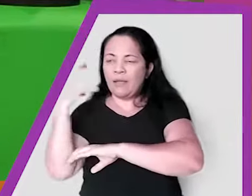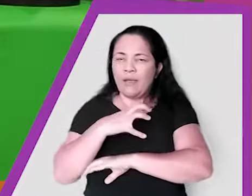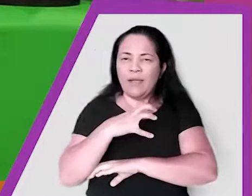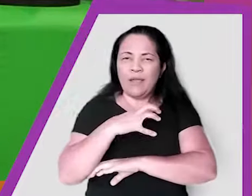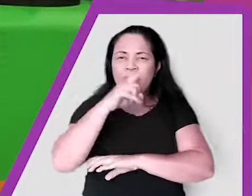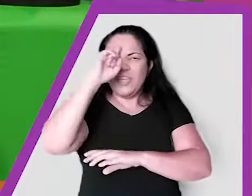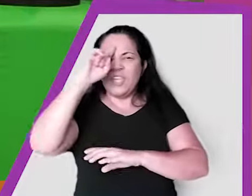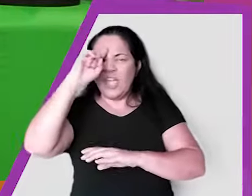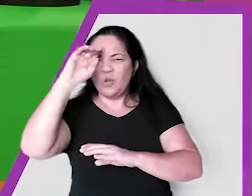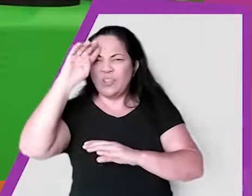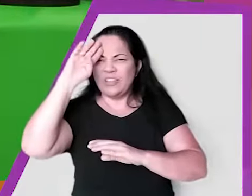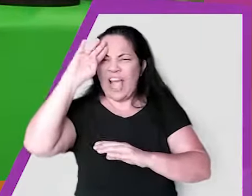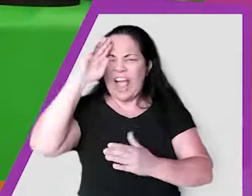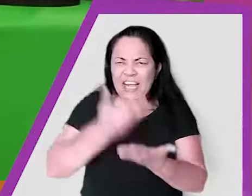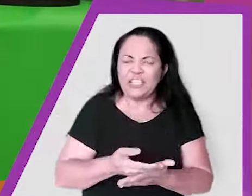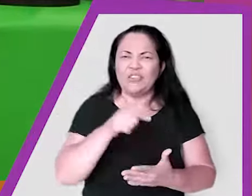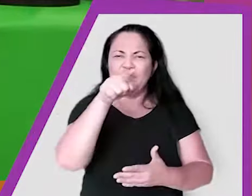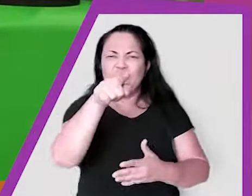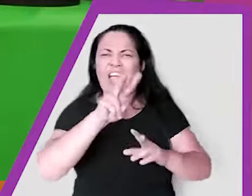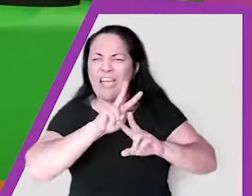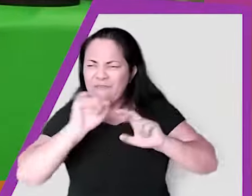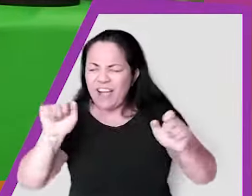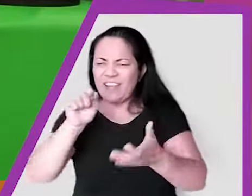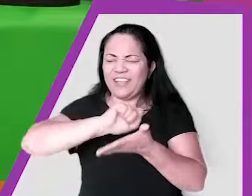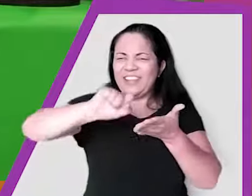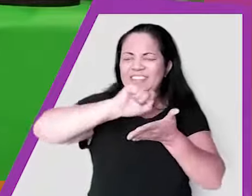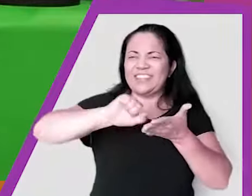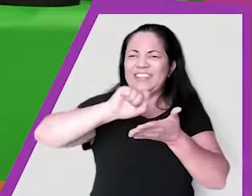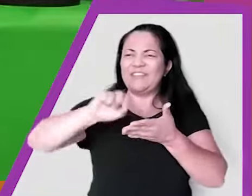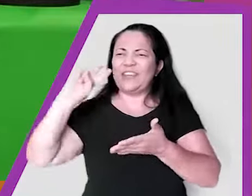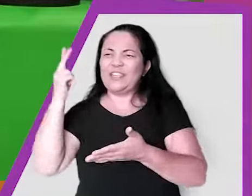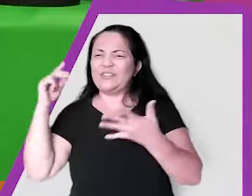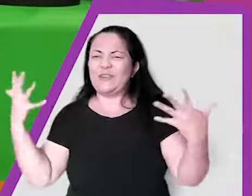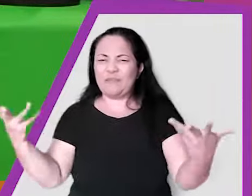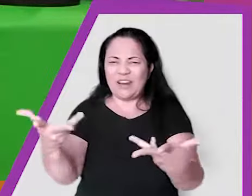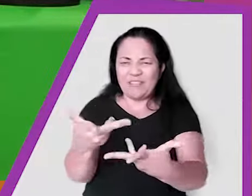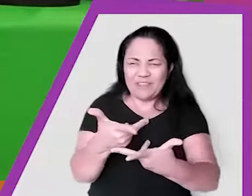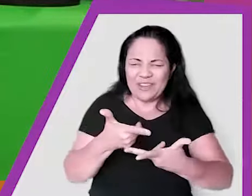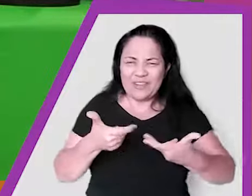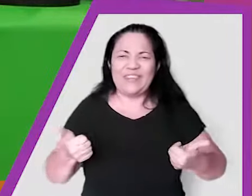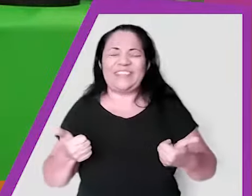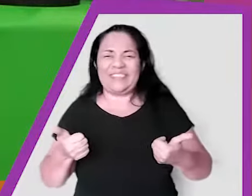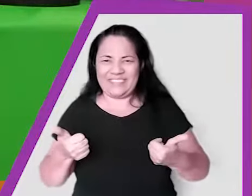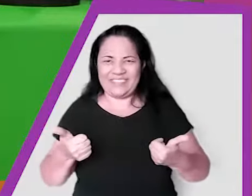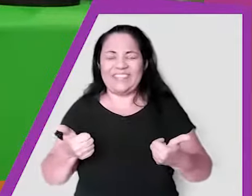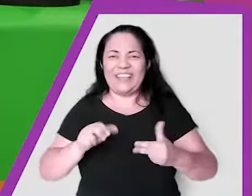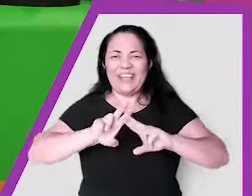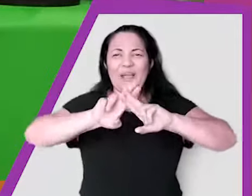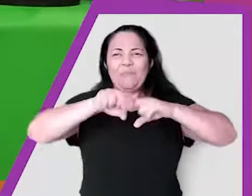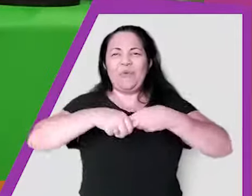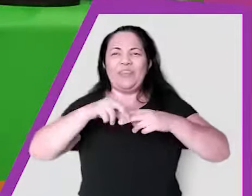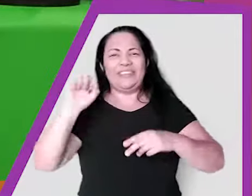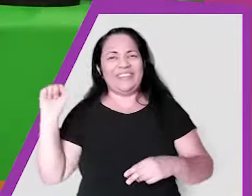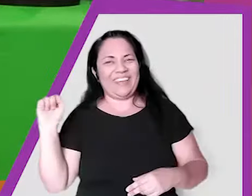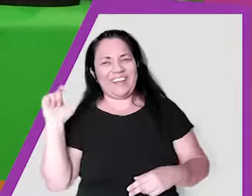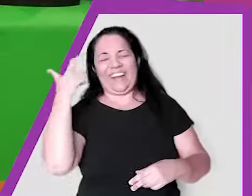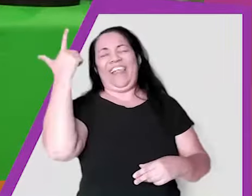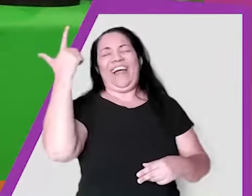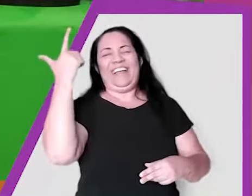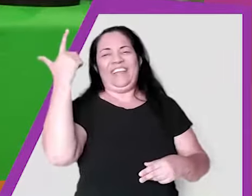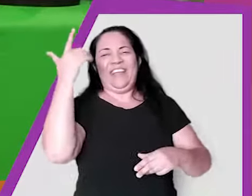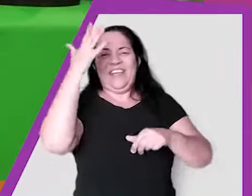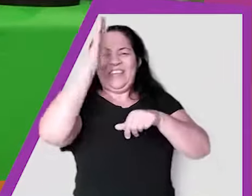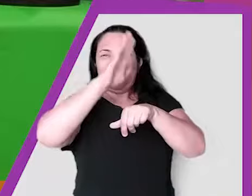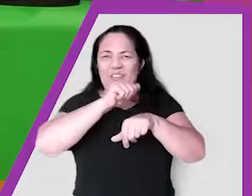sobre o cerrado. E eu tenho certeza que vocês farão isso. Histórias incríveis sobre o cerrado, para que o nosso bioma Flix encontre o